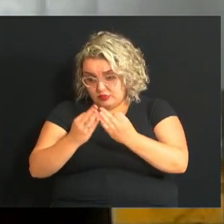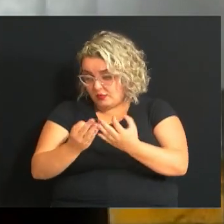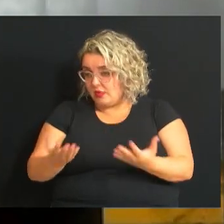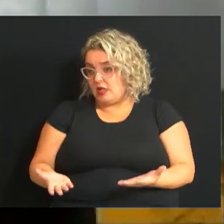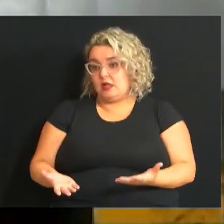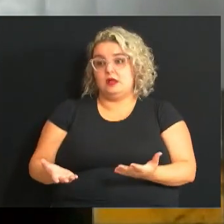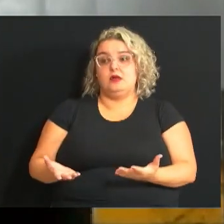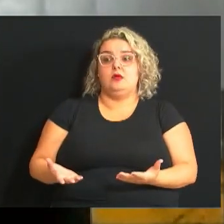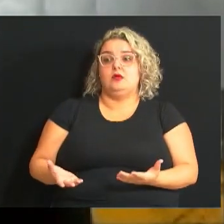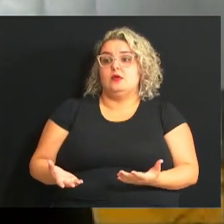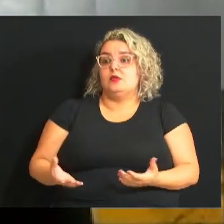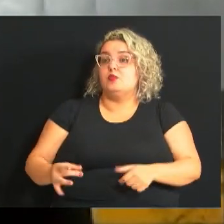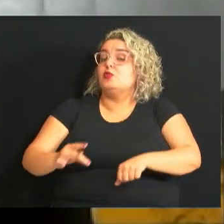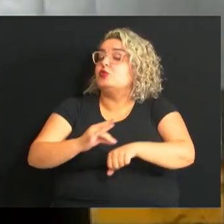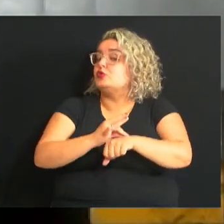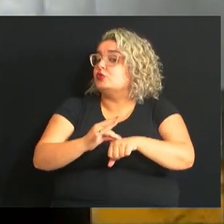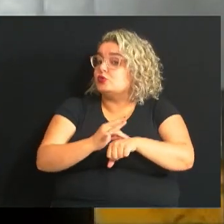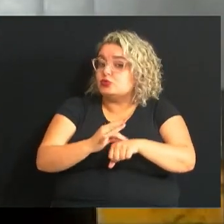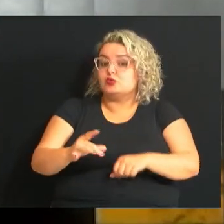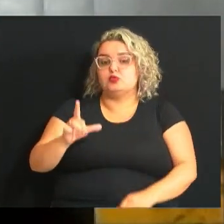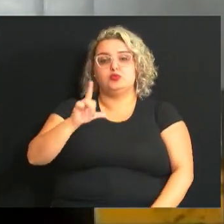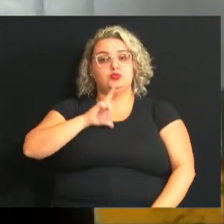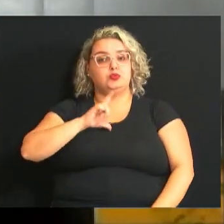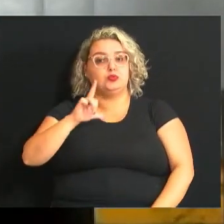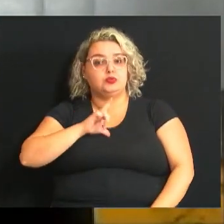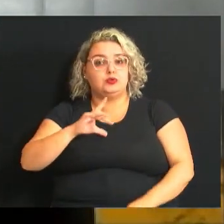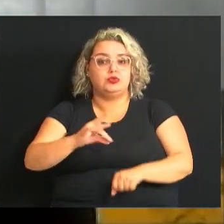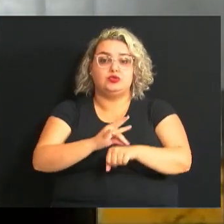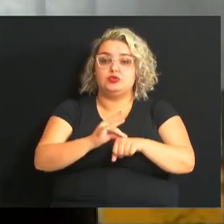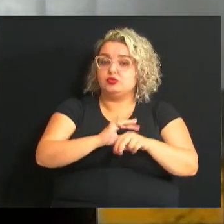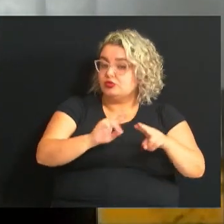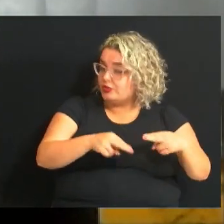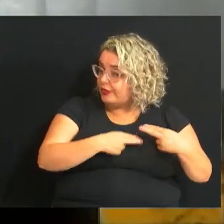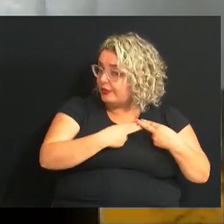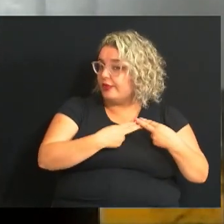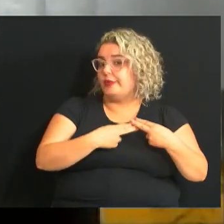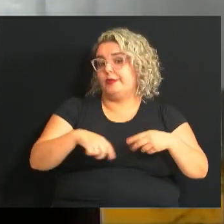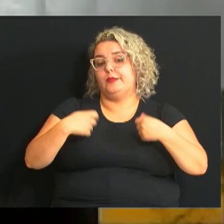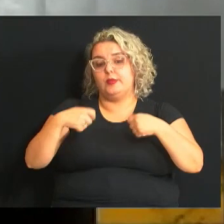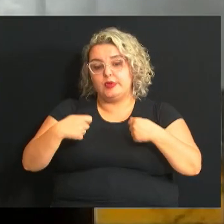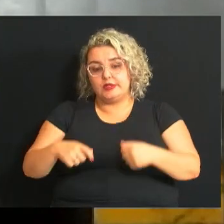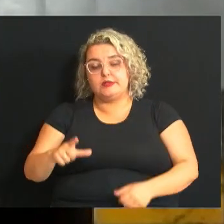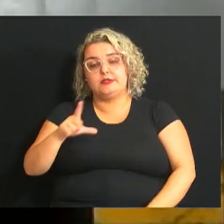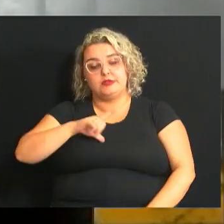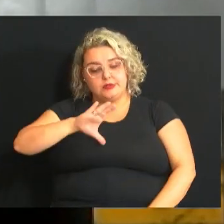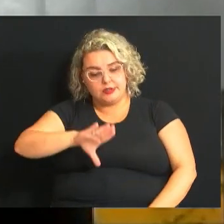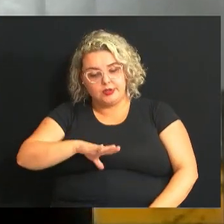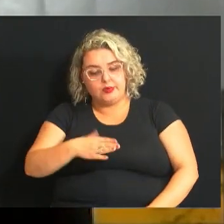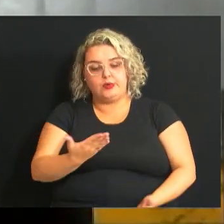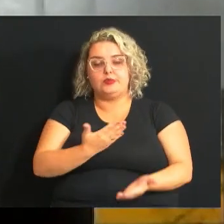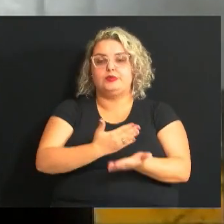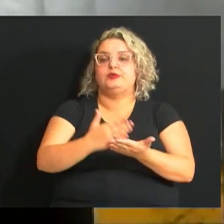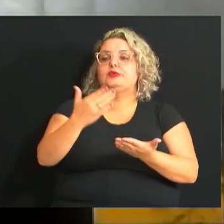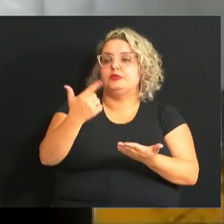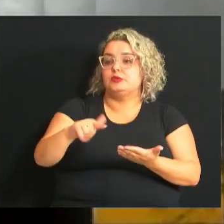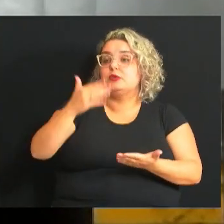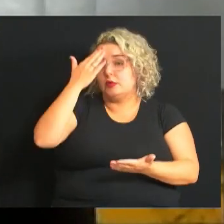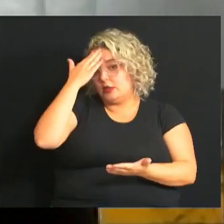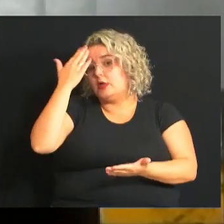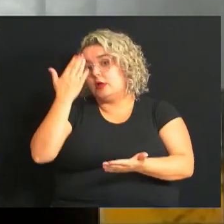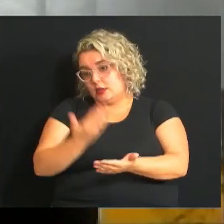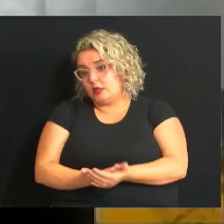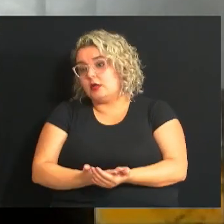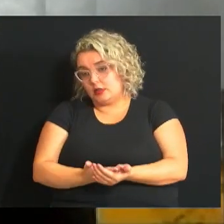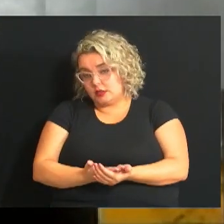para os lutos que nós tivemos, você tem que ter essa coragem de recomeçar. Então, acredito muito nisso. Acredito muito